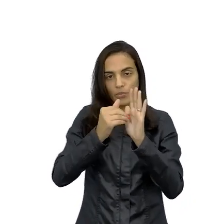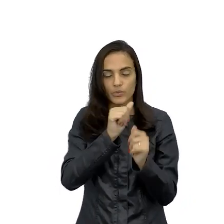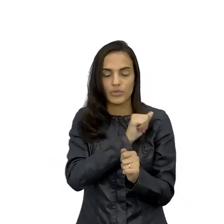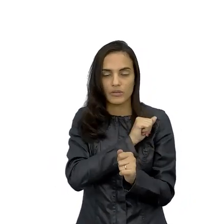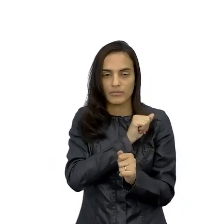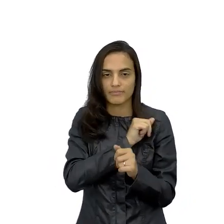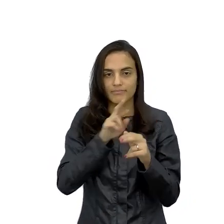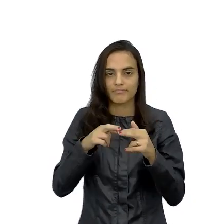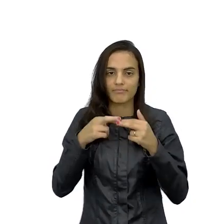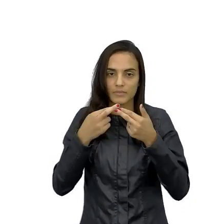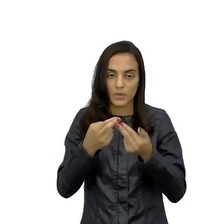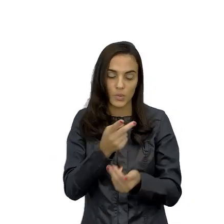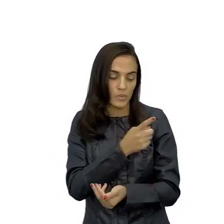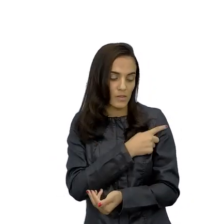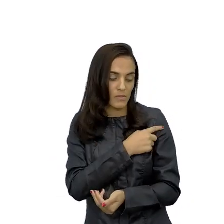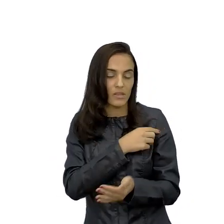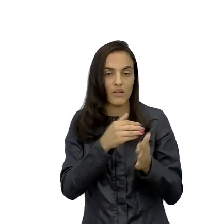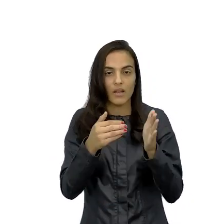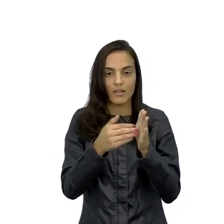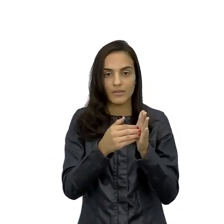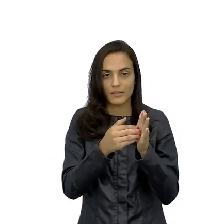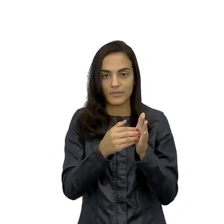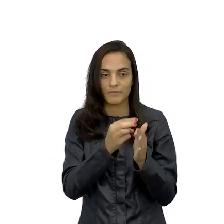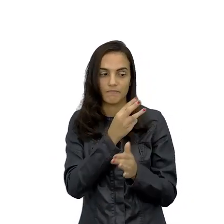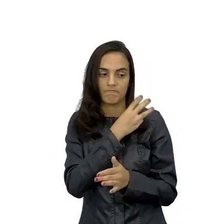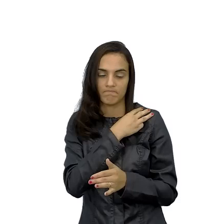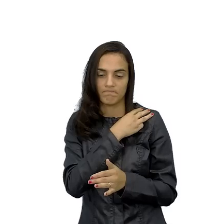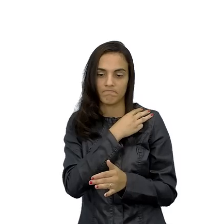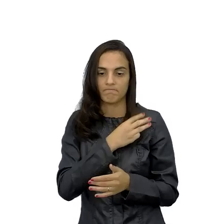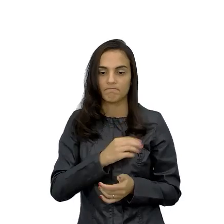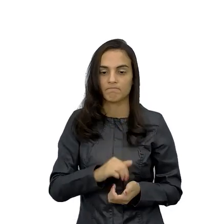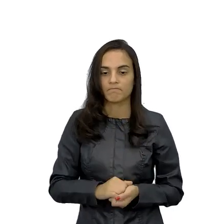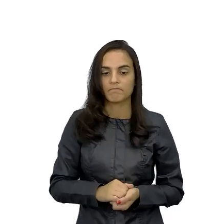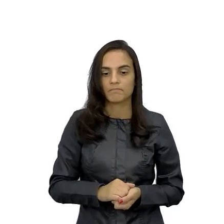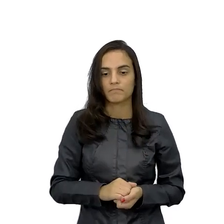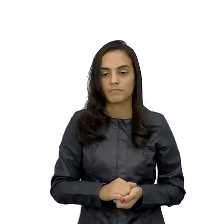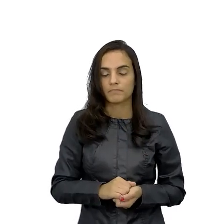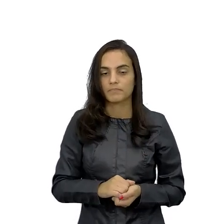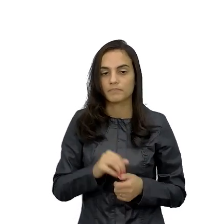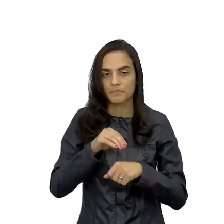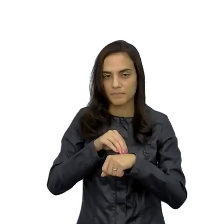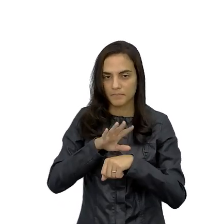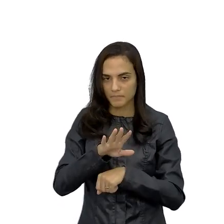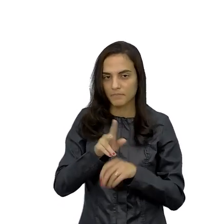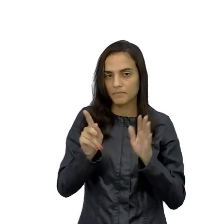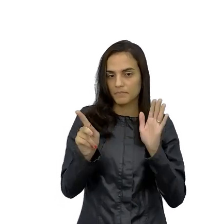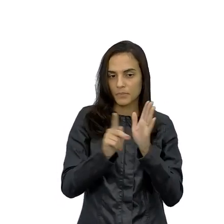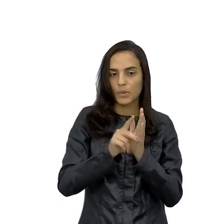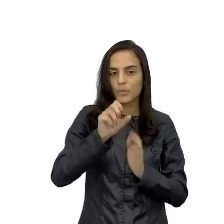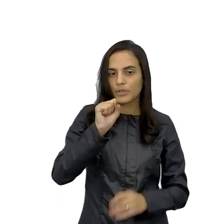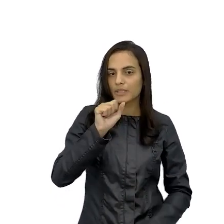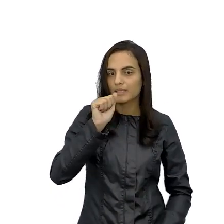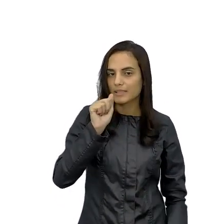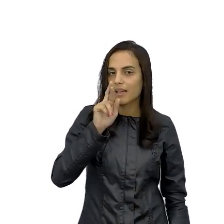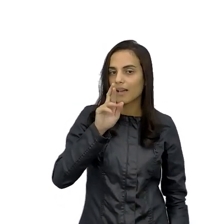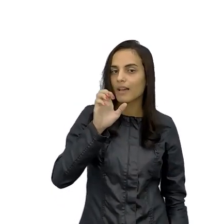da rede, desde o primeiro ano até o terceiro ano do ensino médio. E a indicação do próprio SARESP, que permite observar